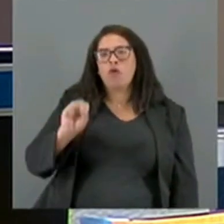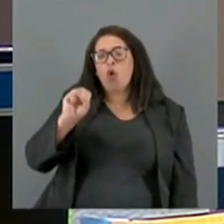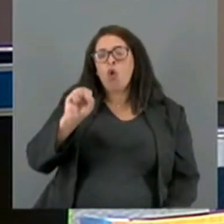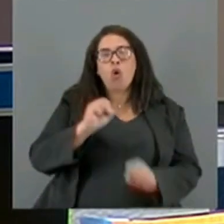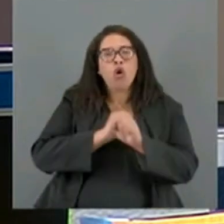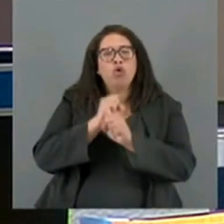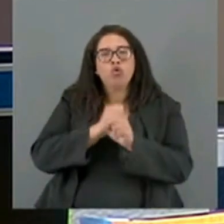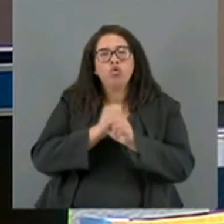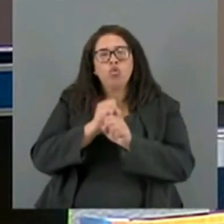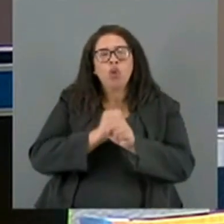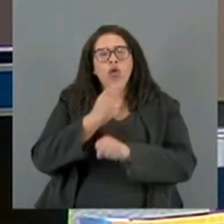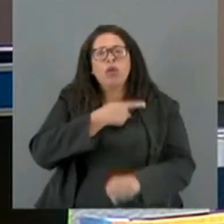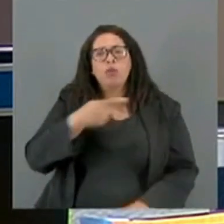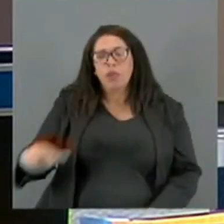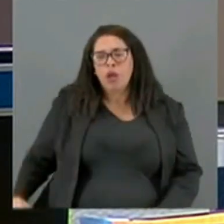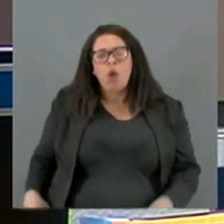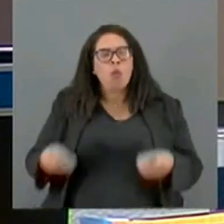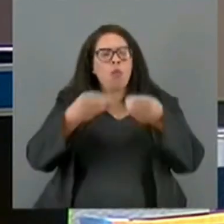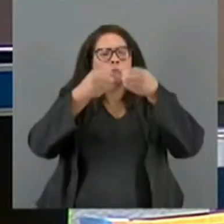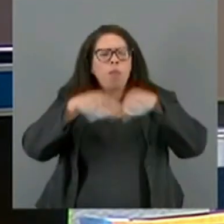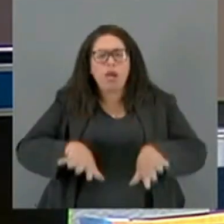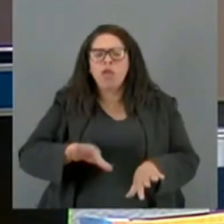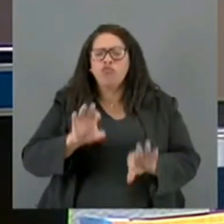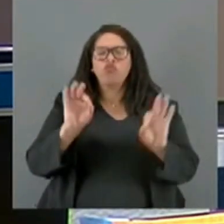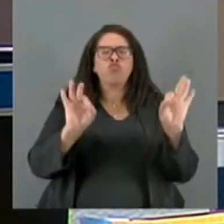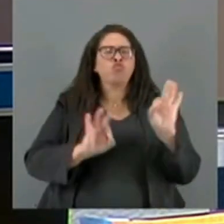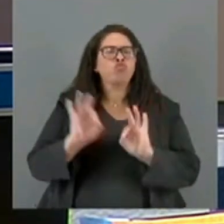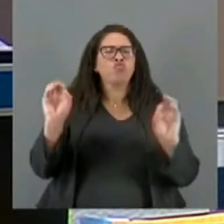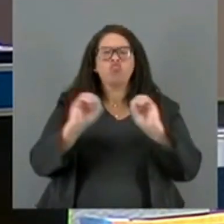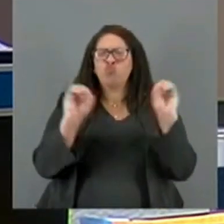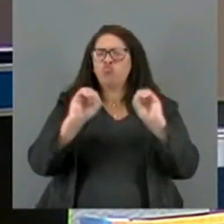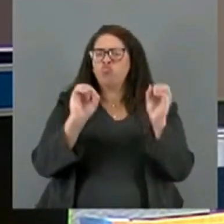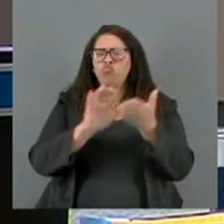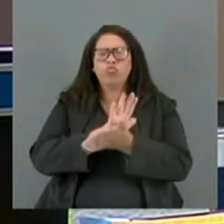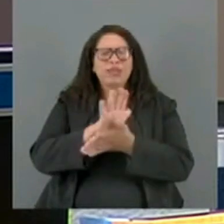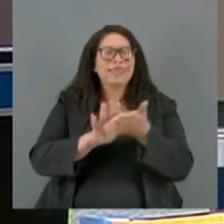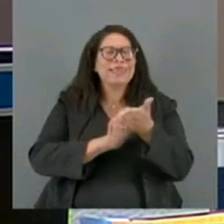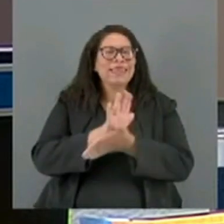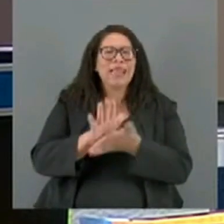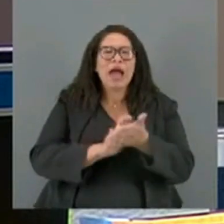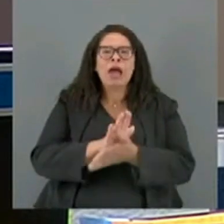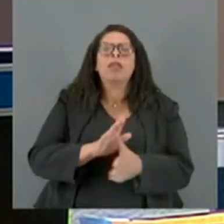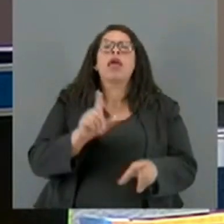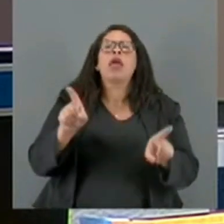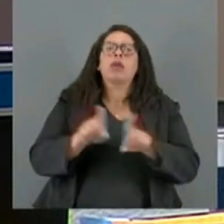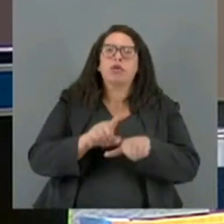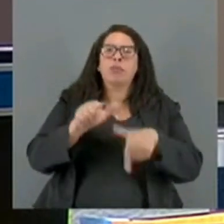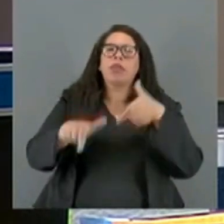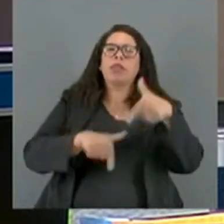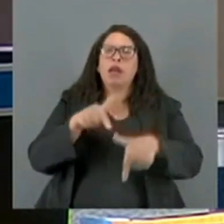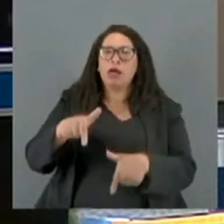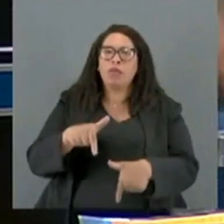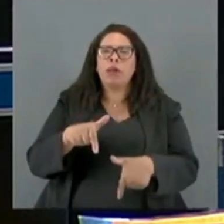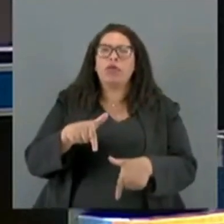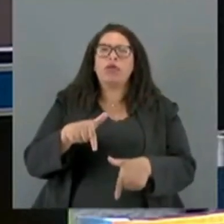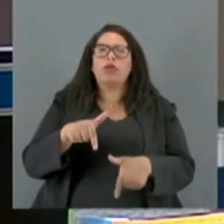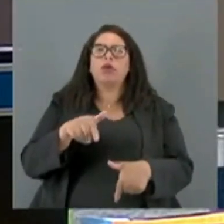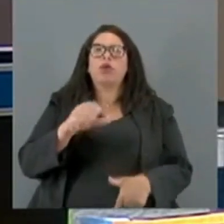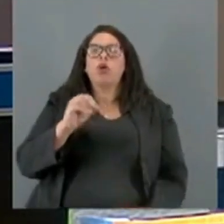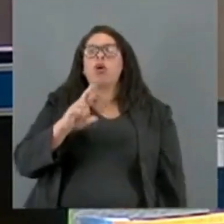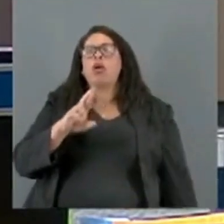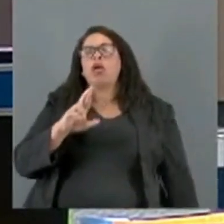anos, sem prejuízo das atividades judicantes. Fui corregedor-geral de Justiça no biênio